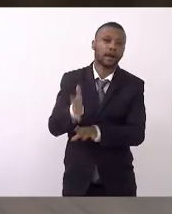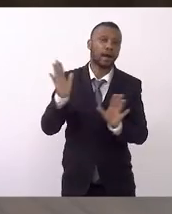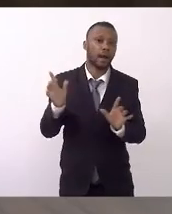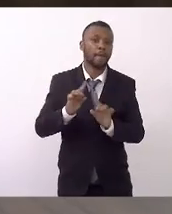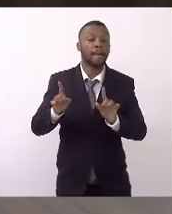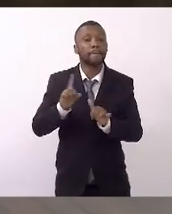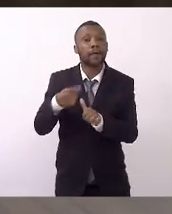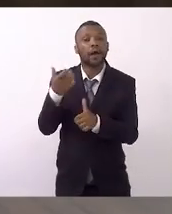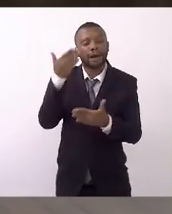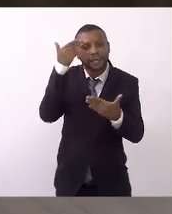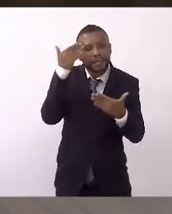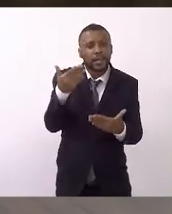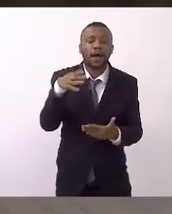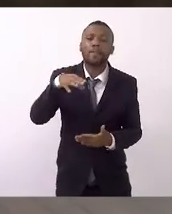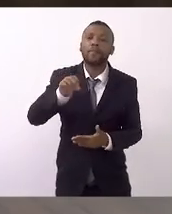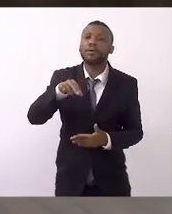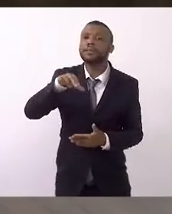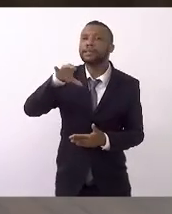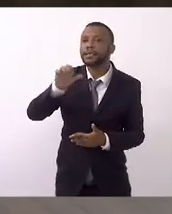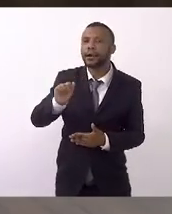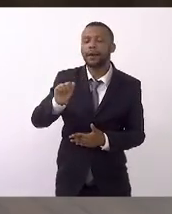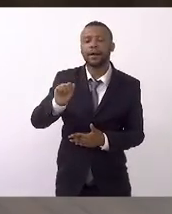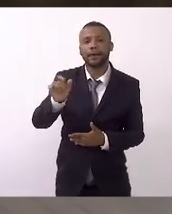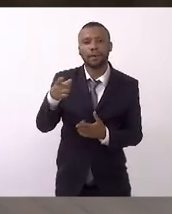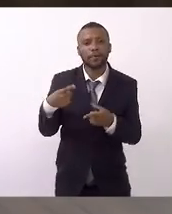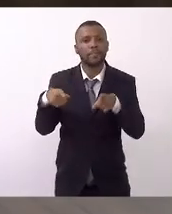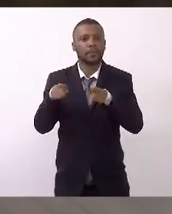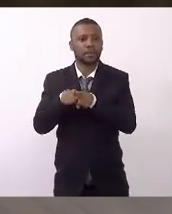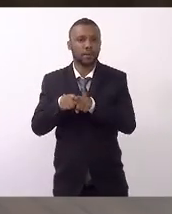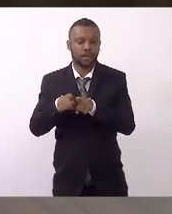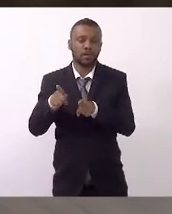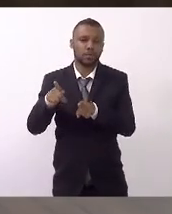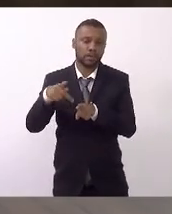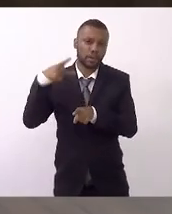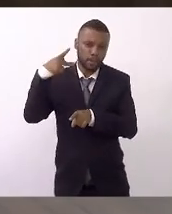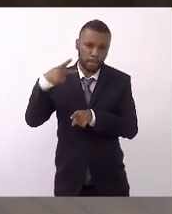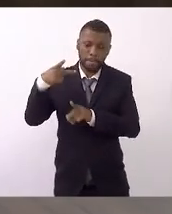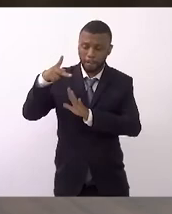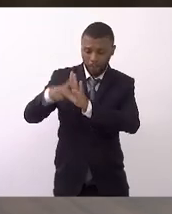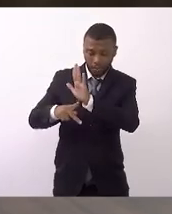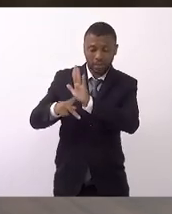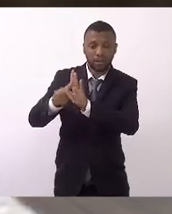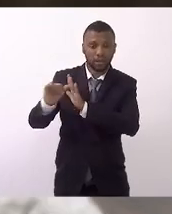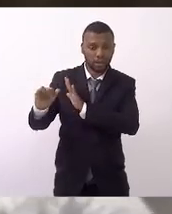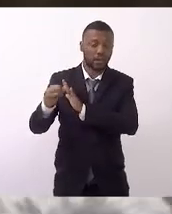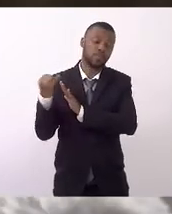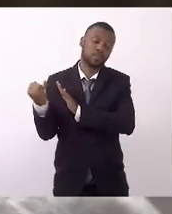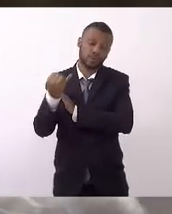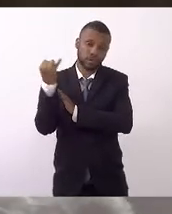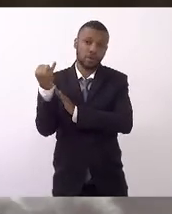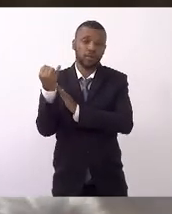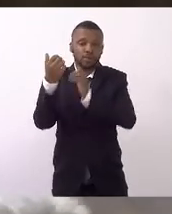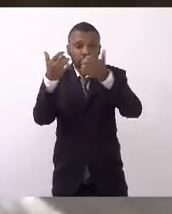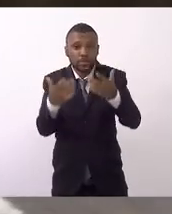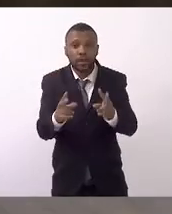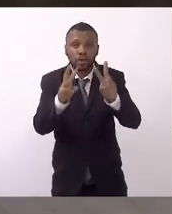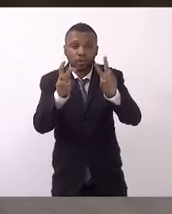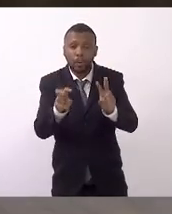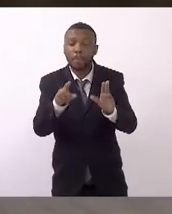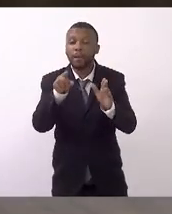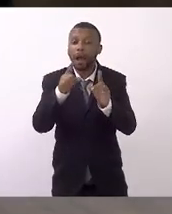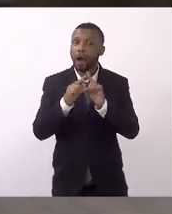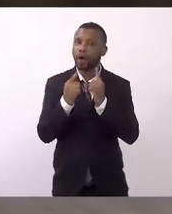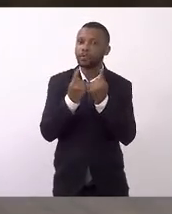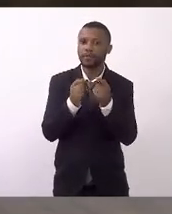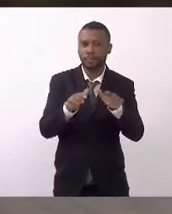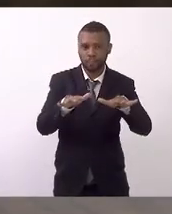agradecer a Mônica por mais esta parceria, neste projeto importante, ressaltar a audiência pública que fizemos sobre o tema, não só em relação